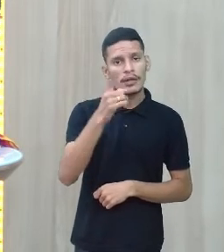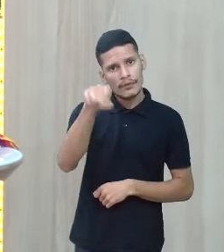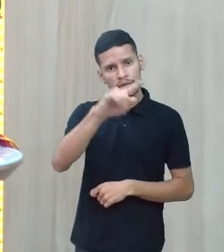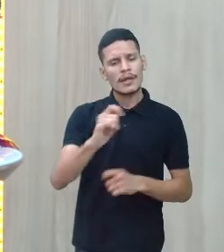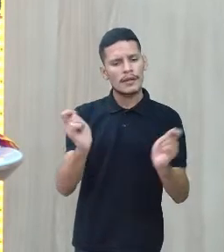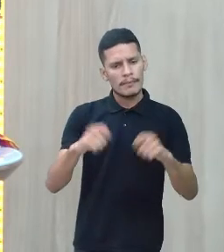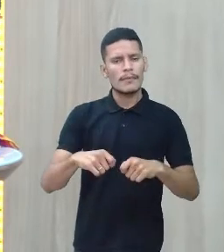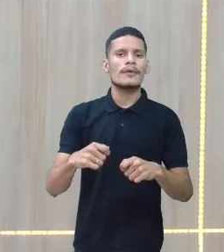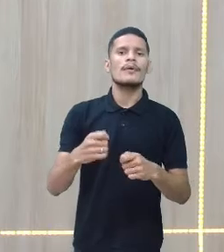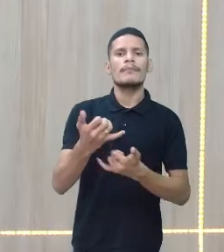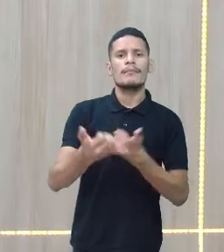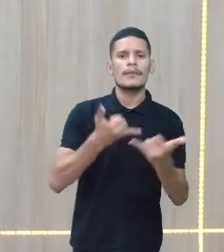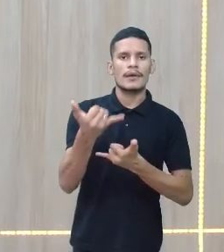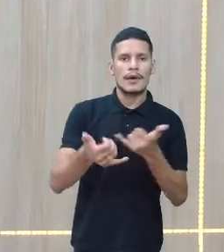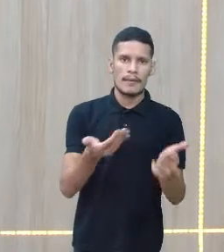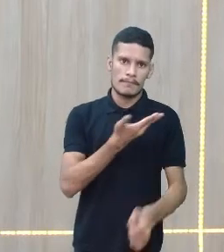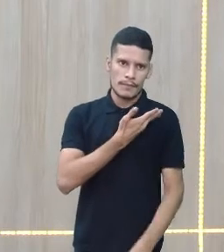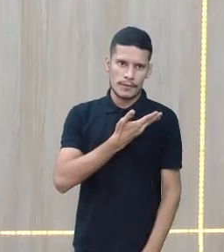Óbvio.